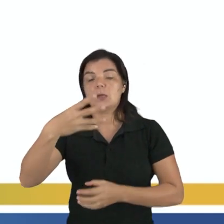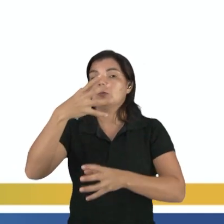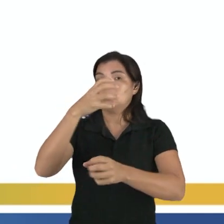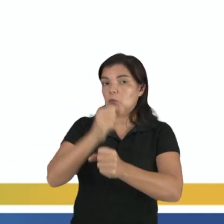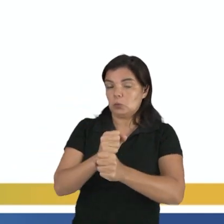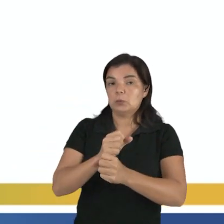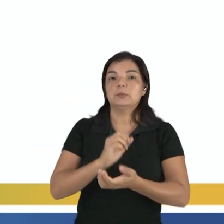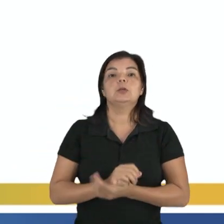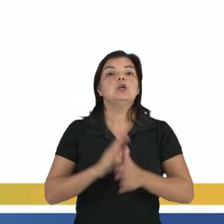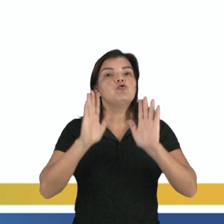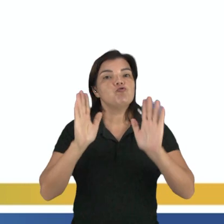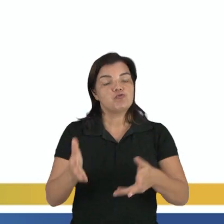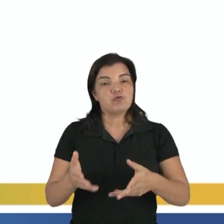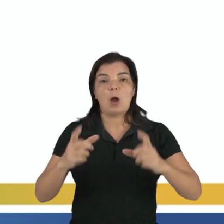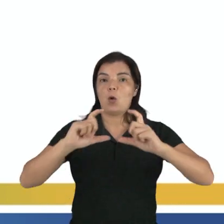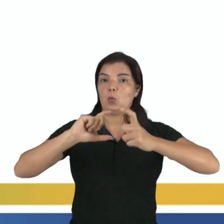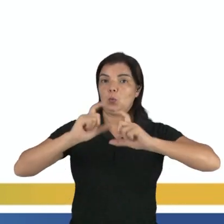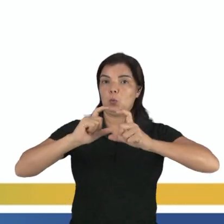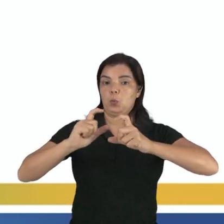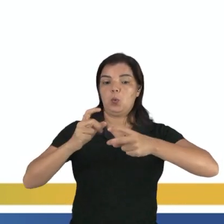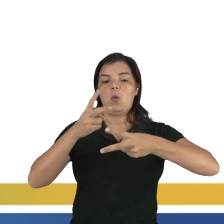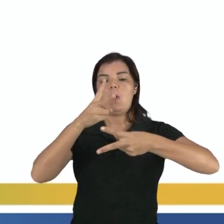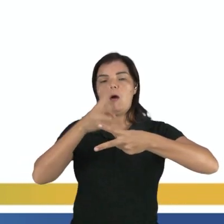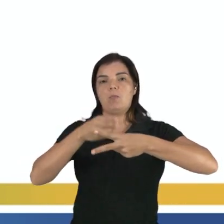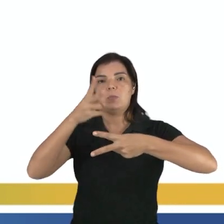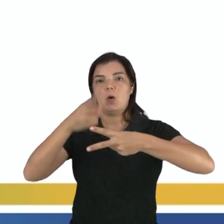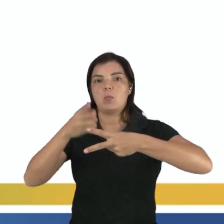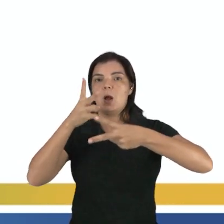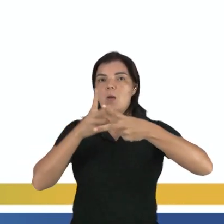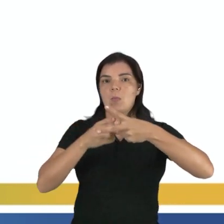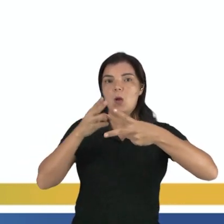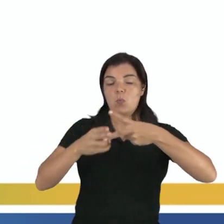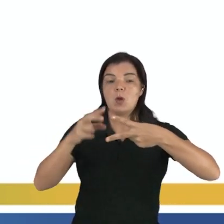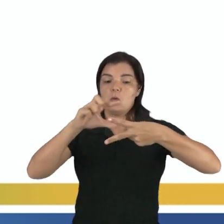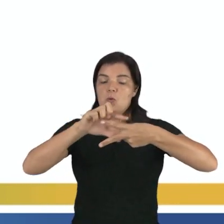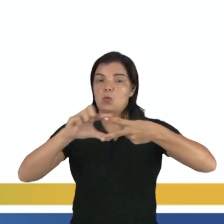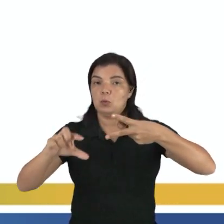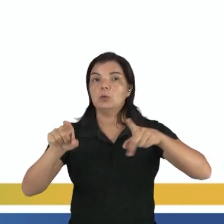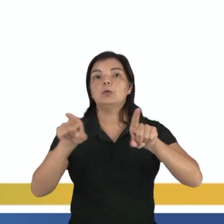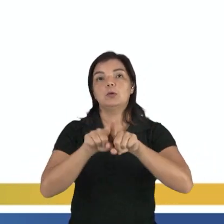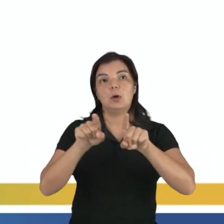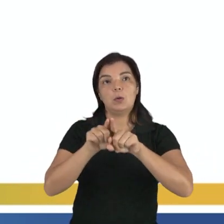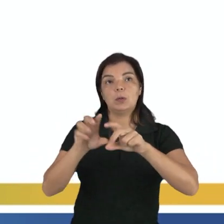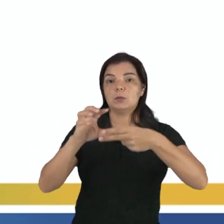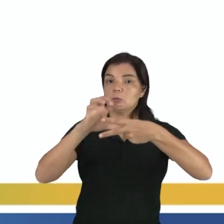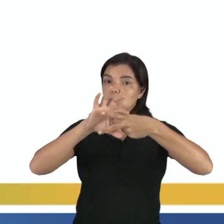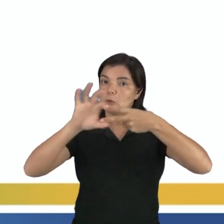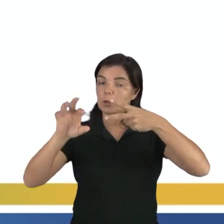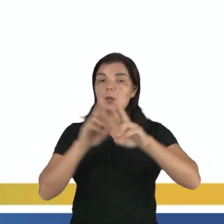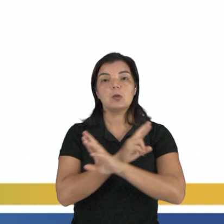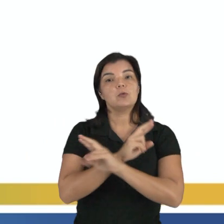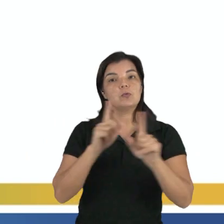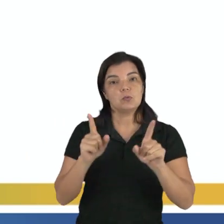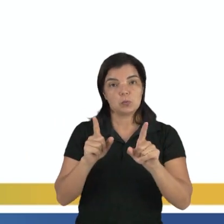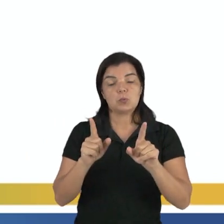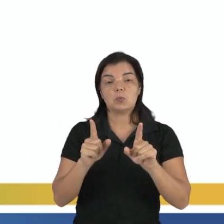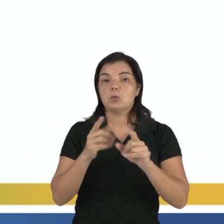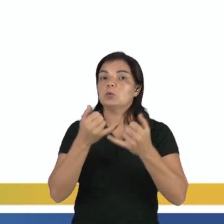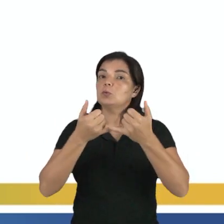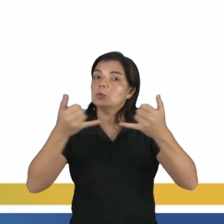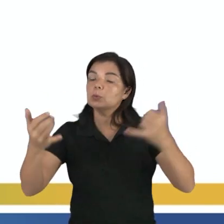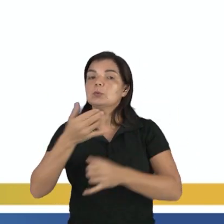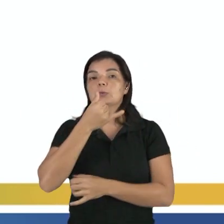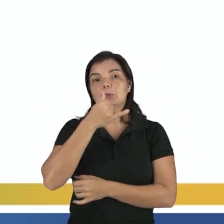em paralelo né O que que é uma associação em paralelo é feita com dois ou mais as histórias são colocados em Ramos diferentes de um